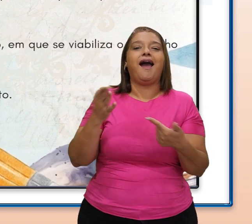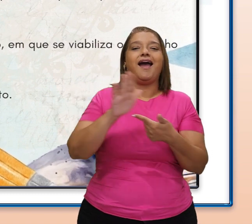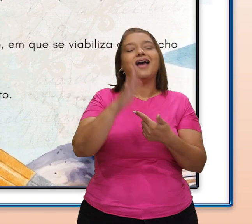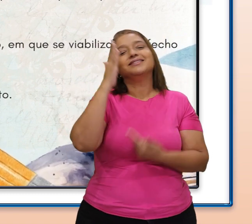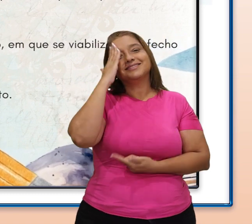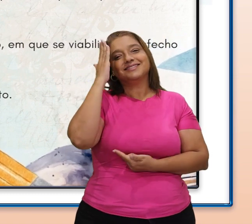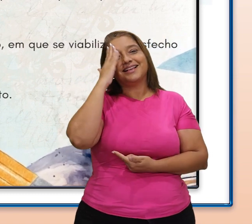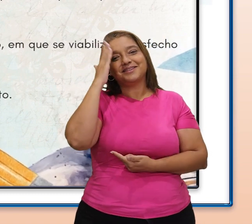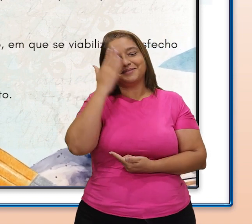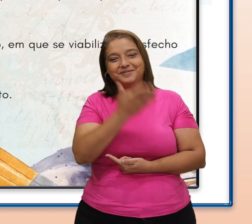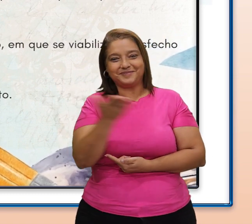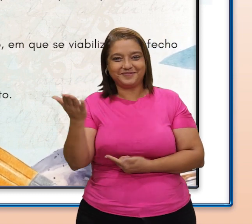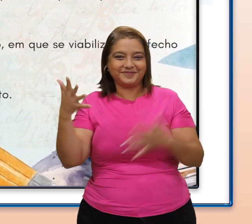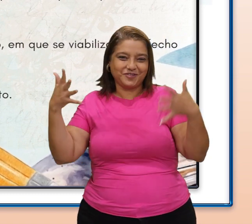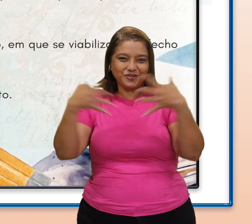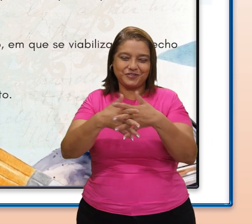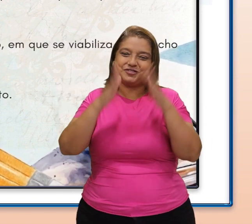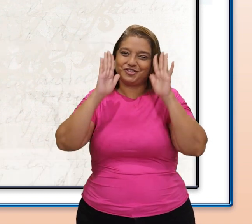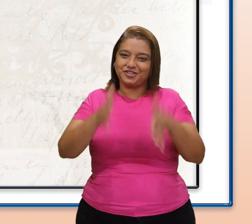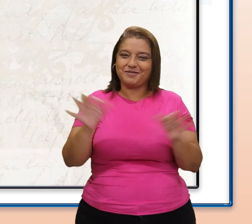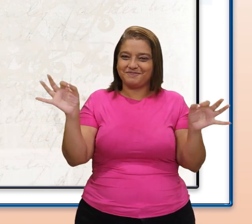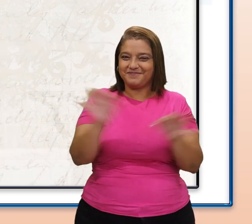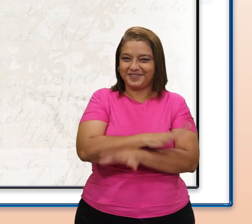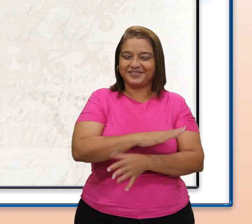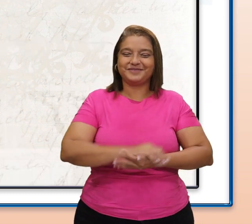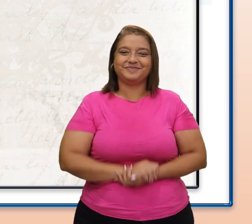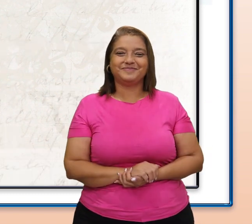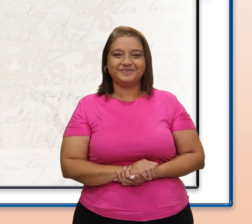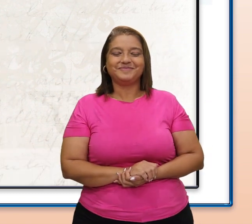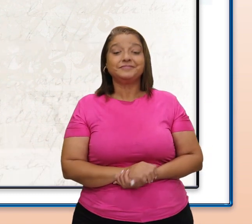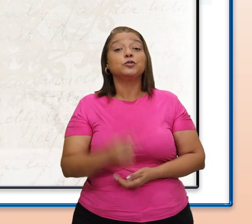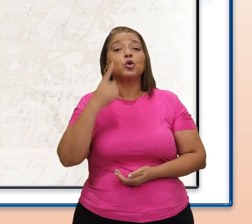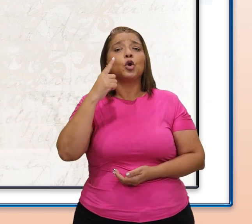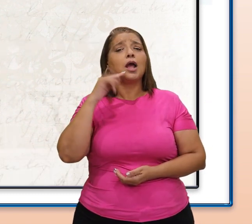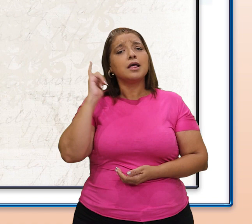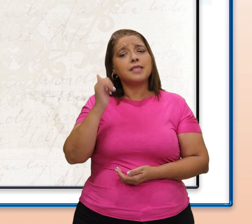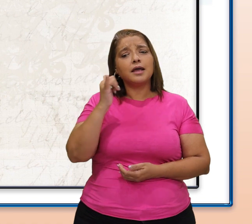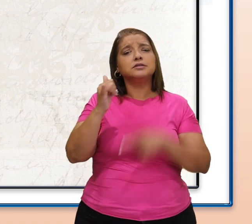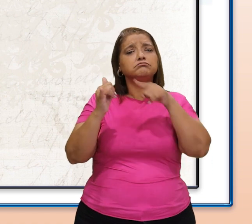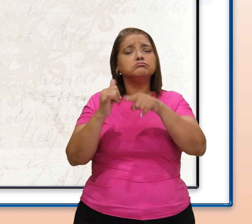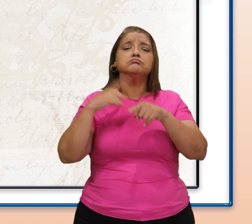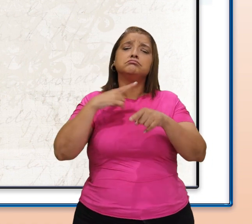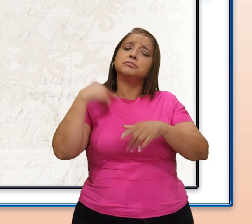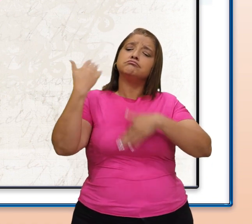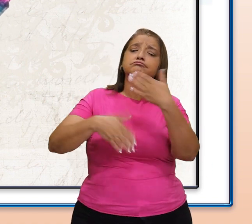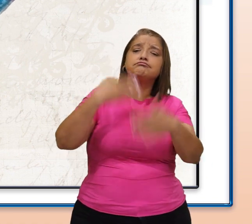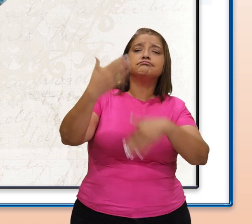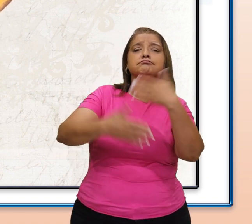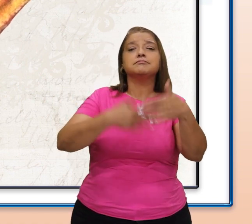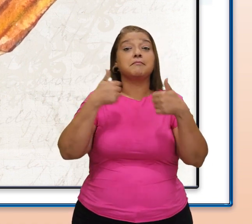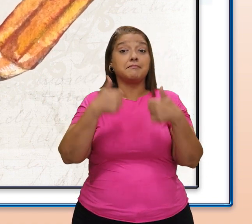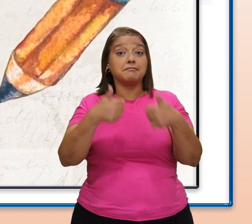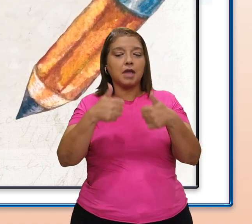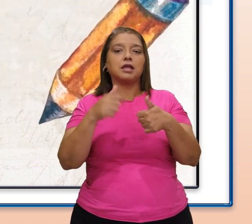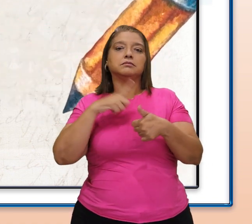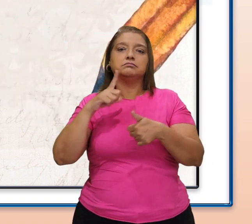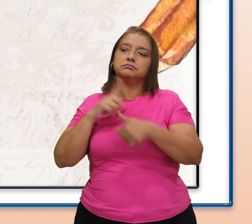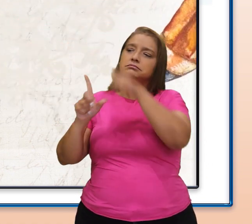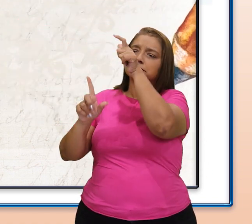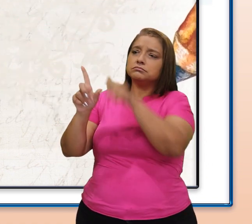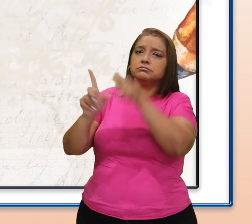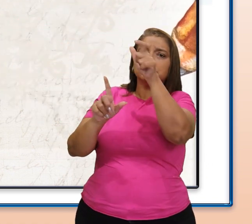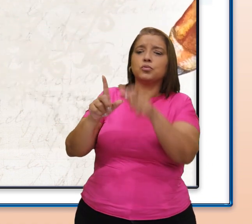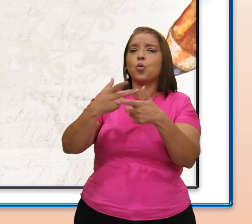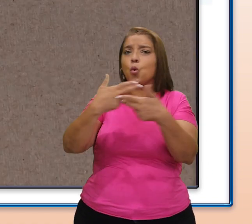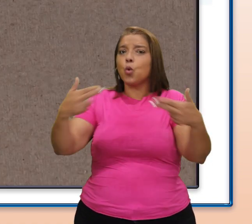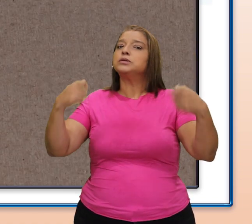a resolução do conflito. Para que uma narrativa se desenvolva bem, seu enredo deve